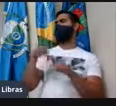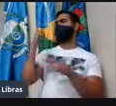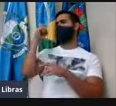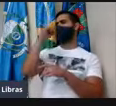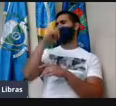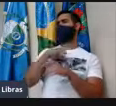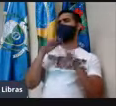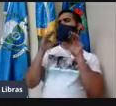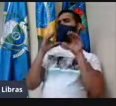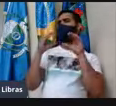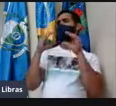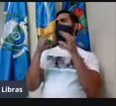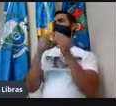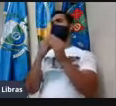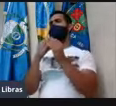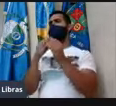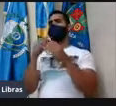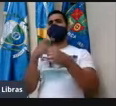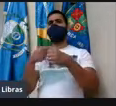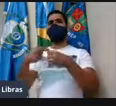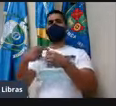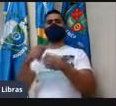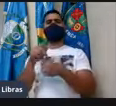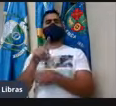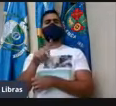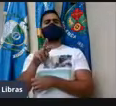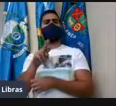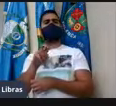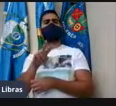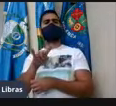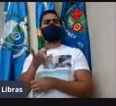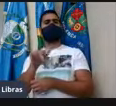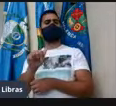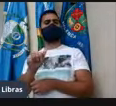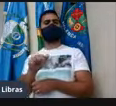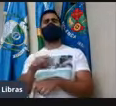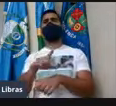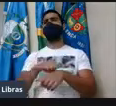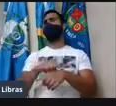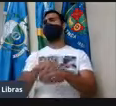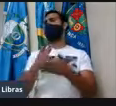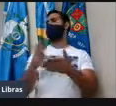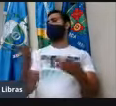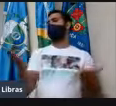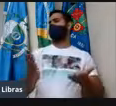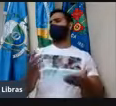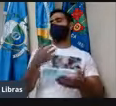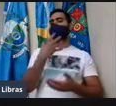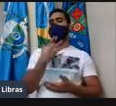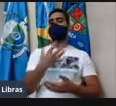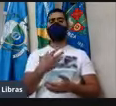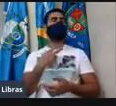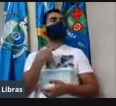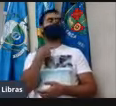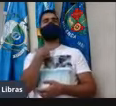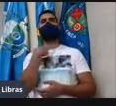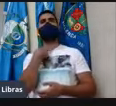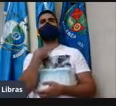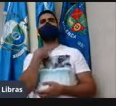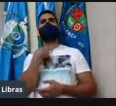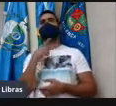um Conselho Municipal de Previdência, cujo prazo dele se encerra agora em dezembro e não pode mais